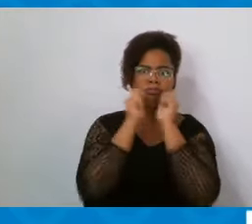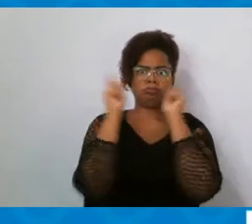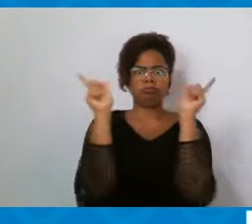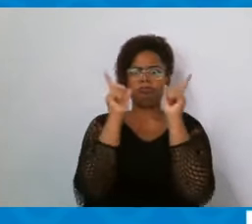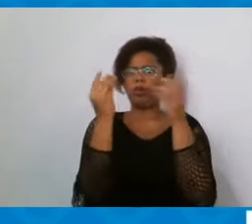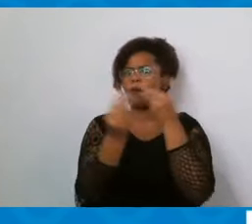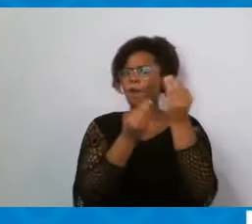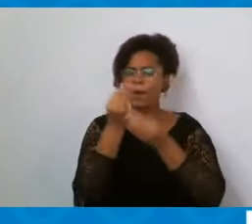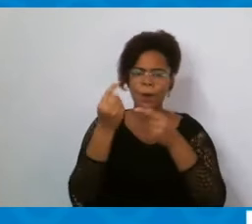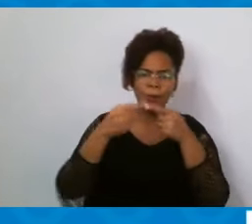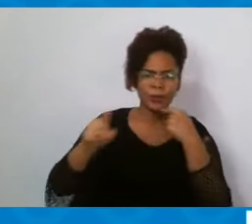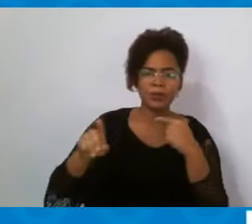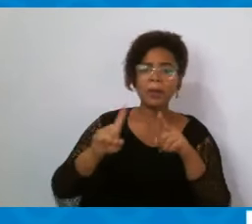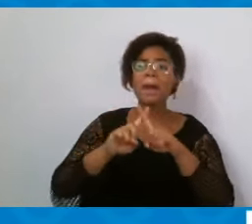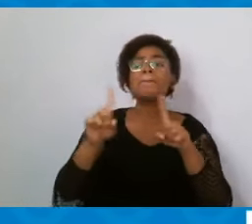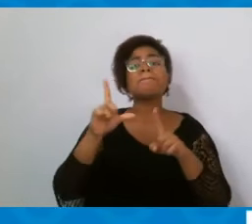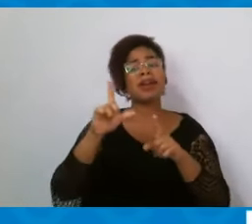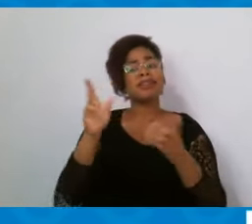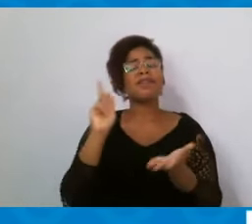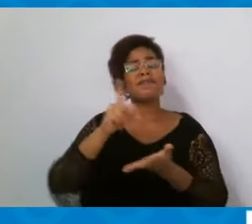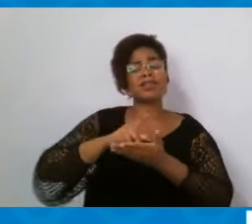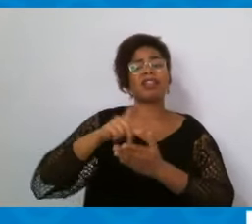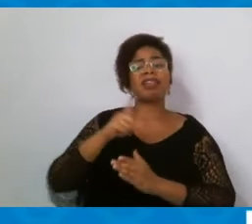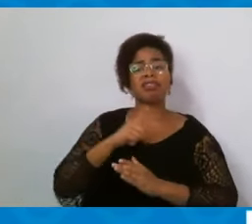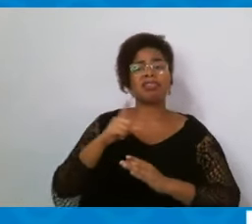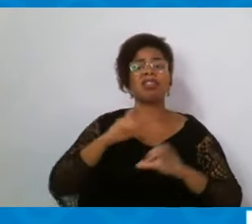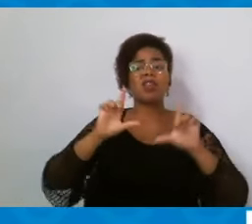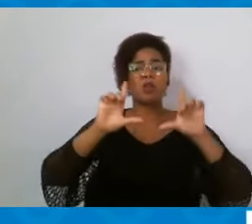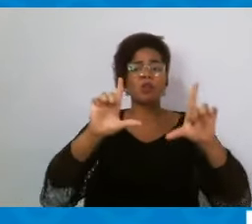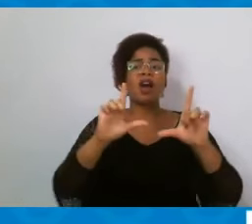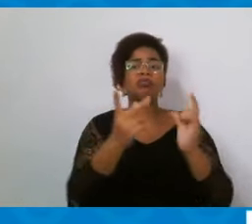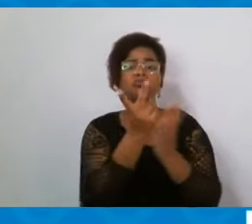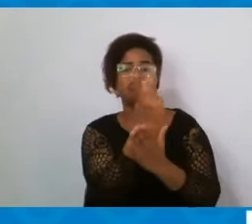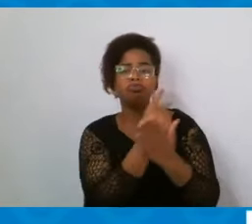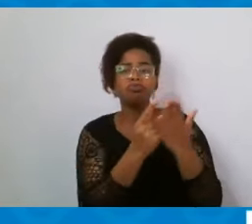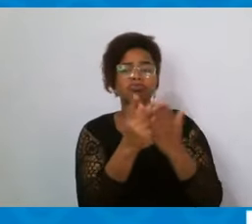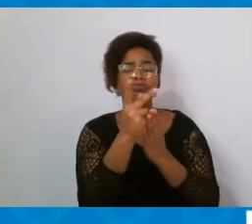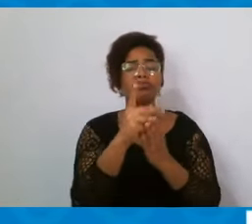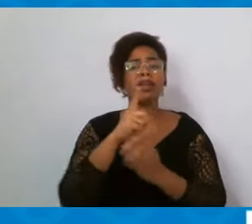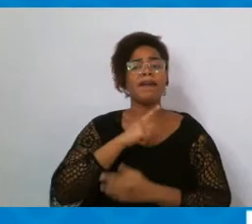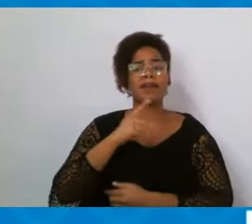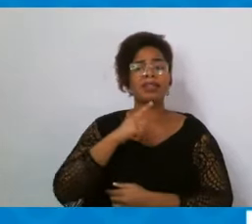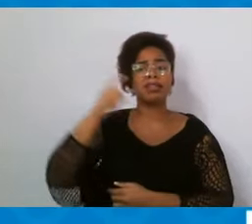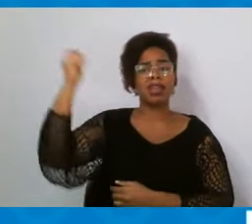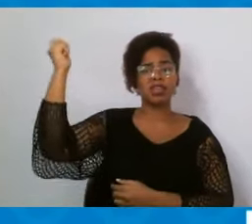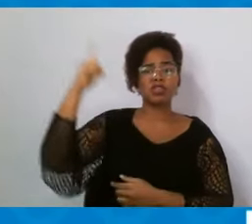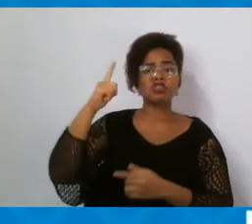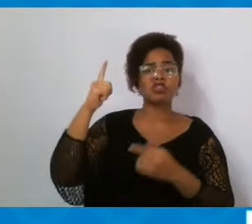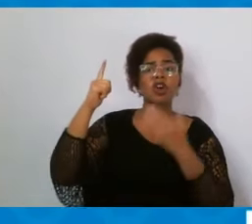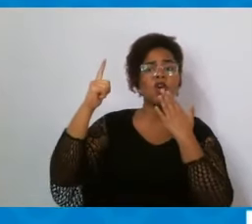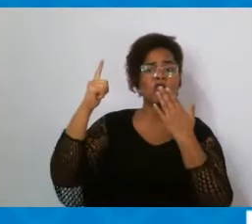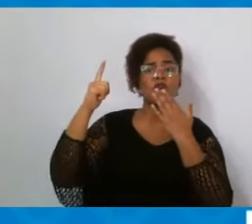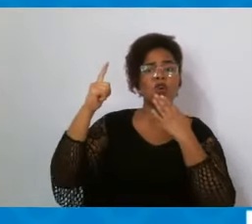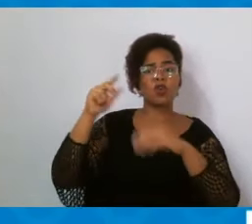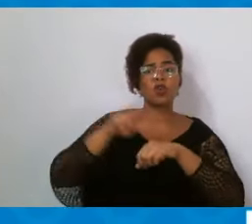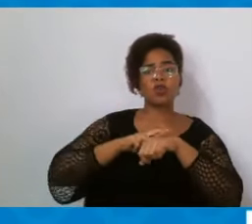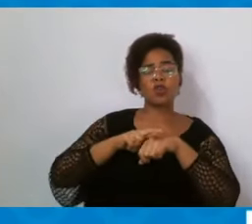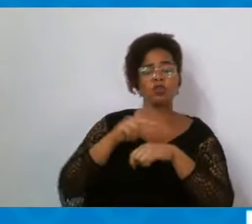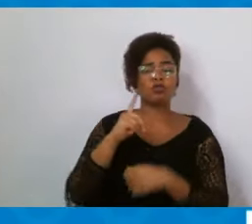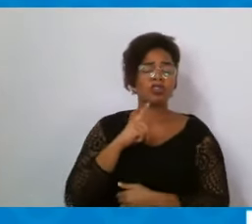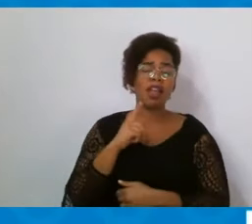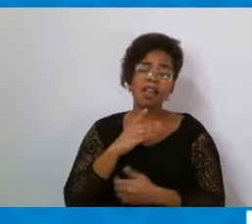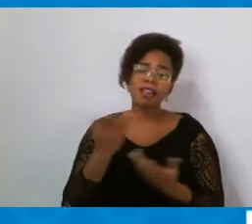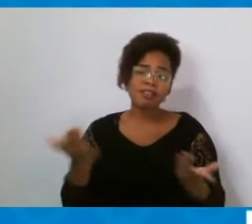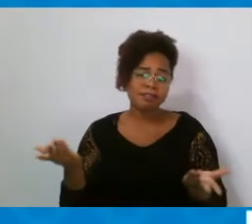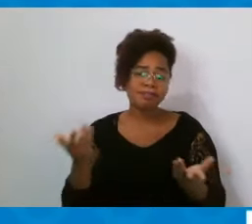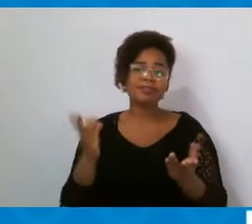obras maravilhosas. Por isso que no mundo das artes, né, existe essa liberdade maior, mas no mundo da matemática